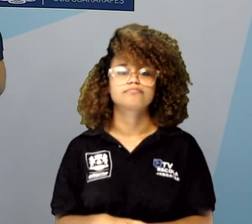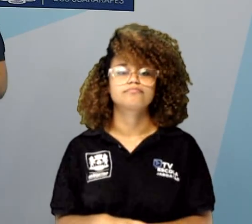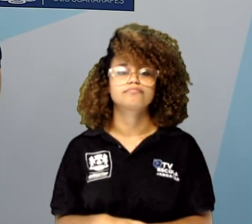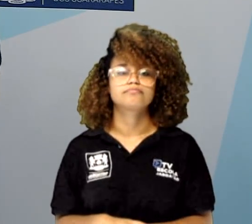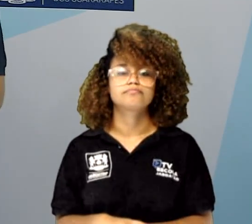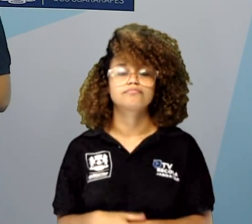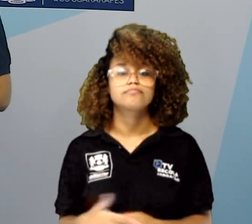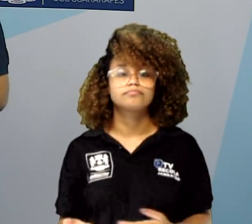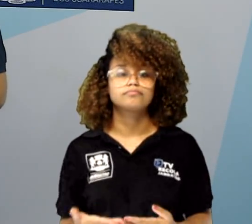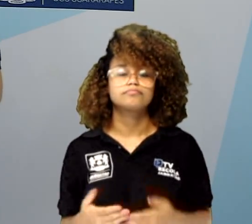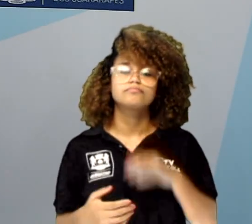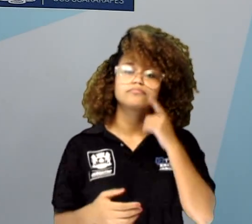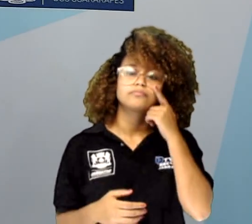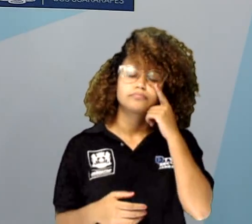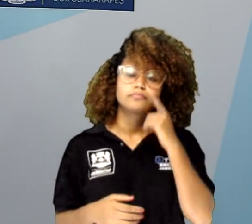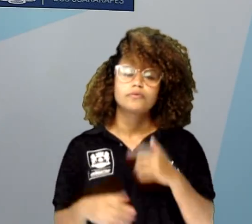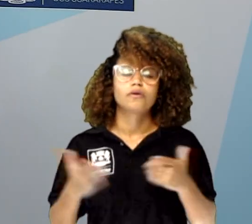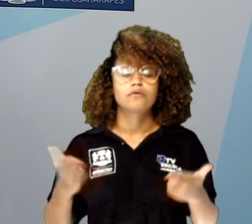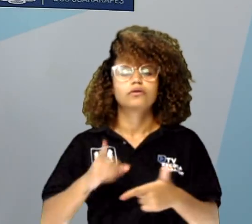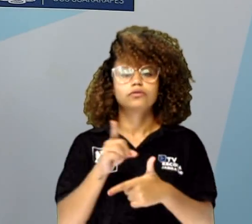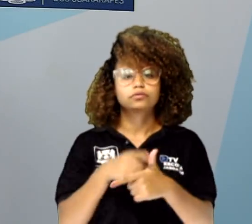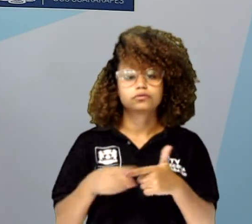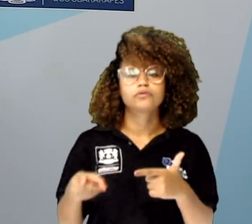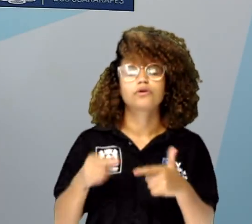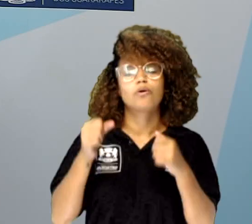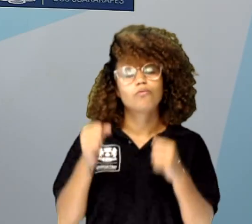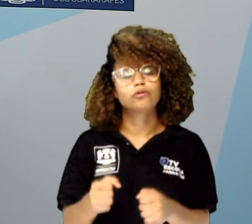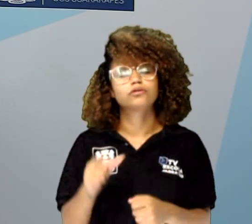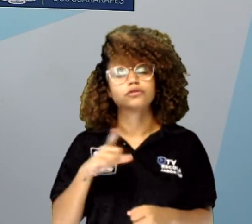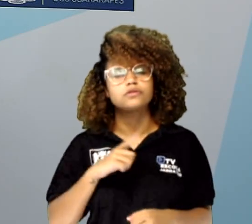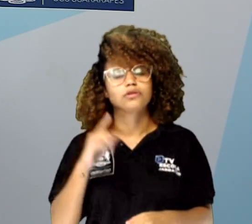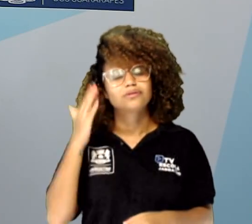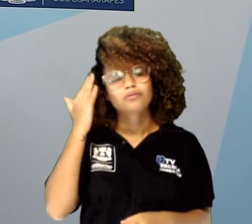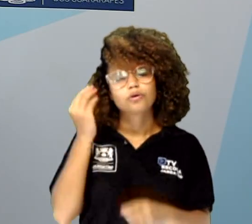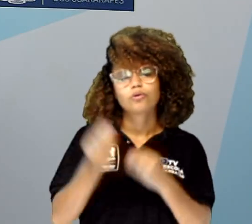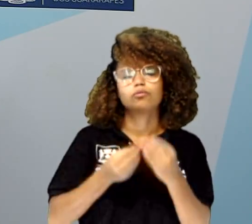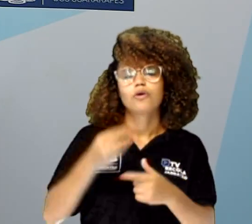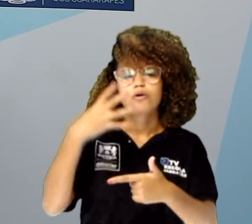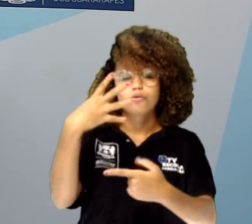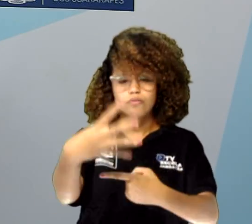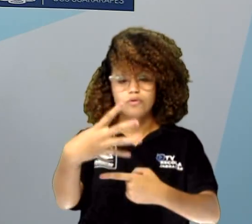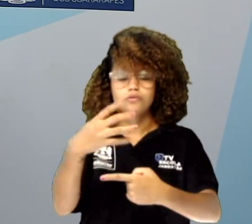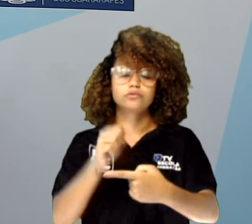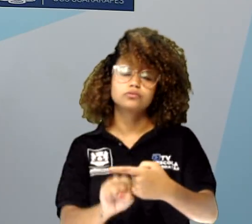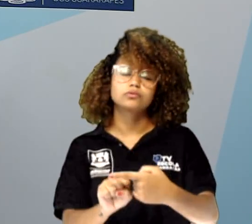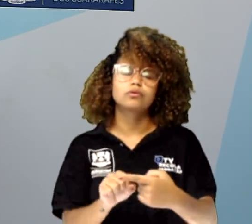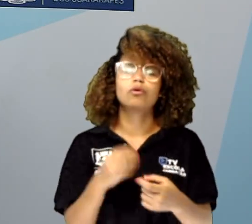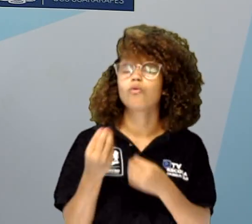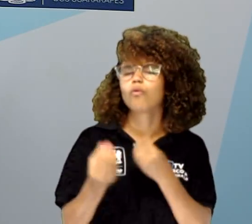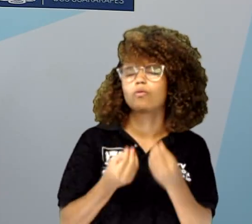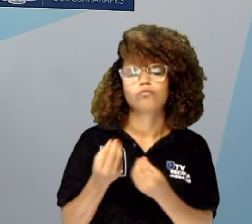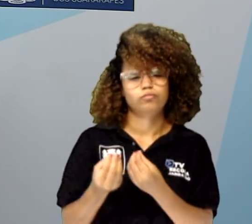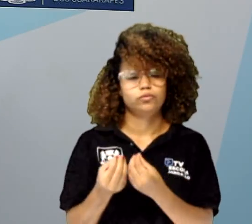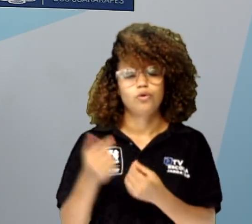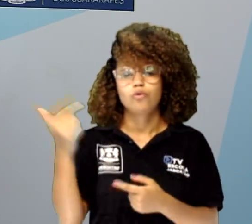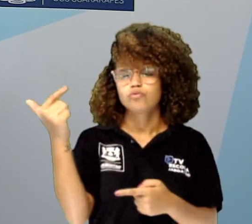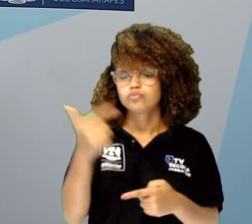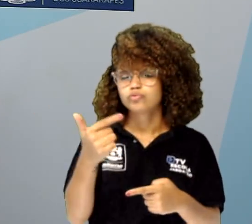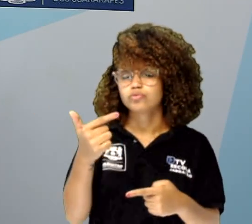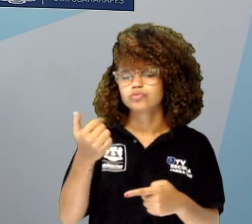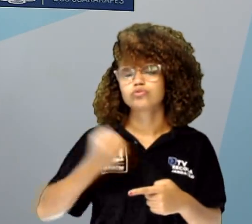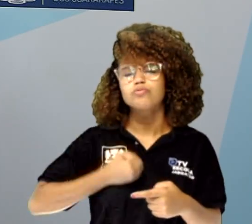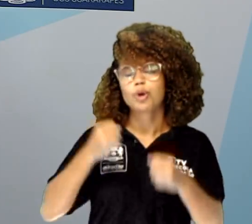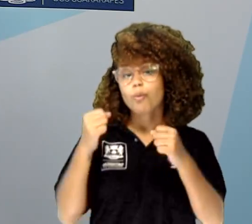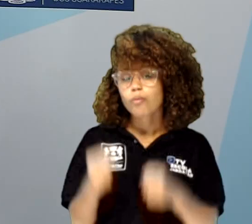E aí, ó, dividindo, a gente pode ter essa noção de, ó, 4/8. Vou dividir para quem? Os 2 números são divisíveis por